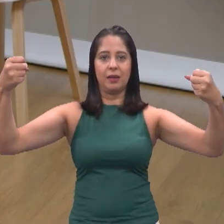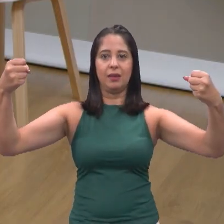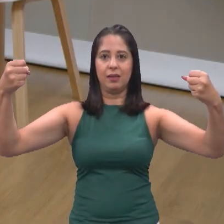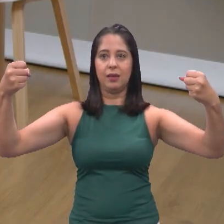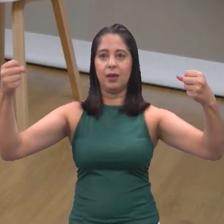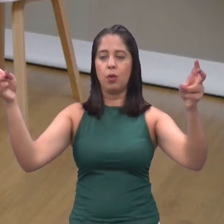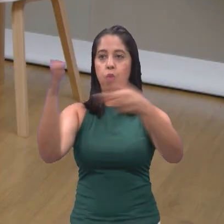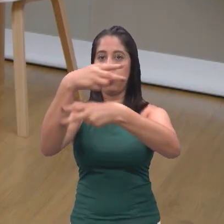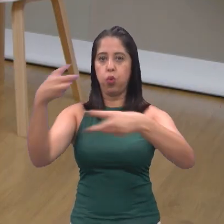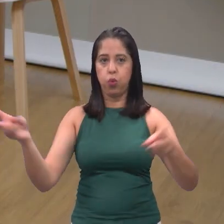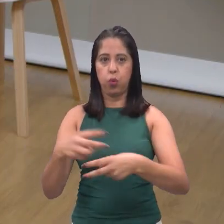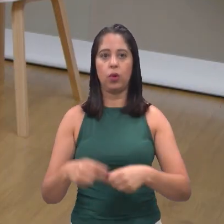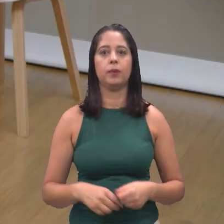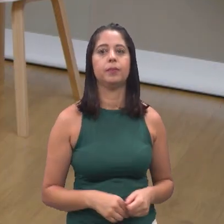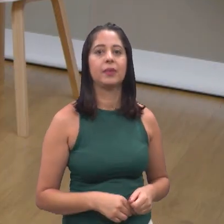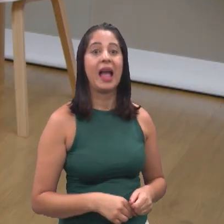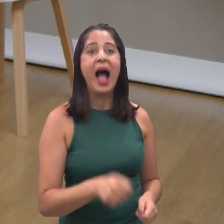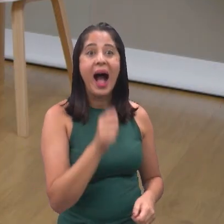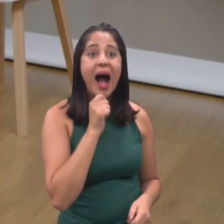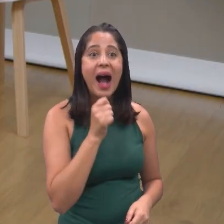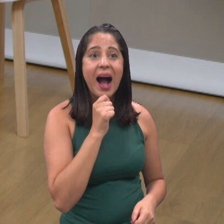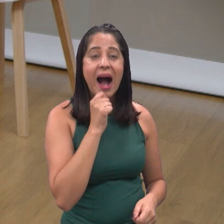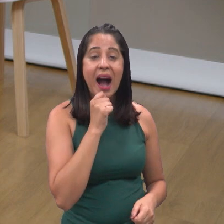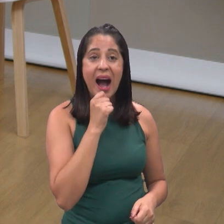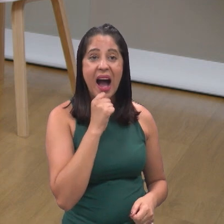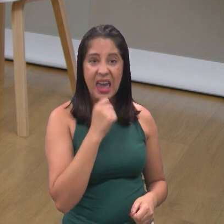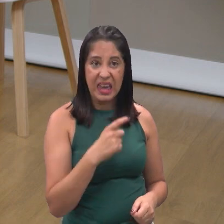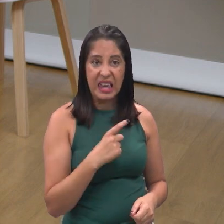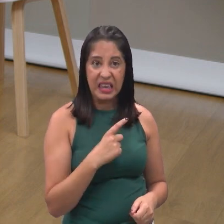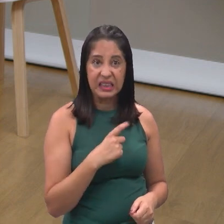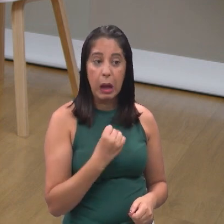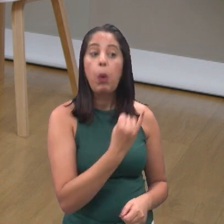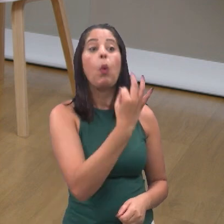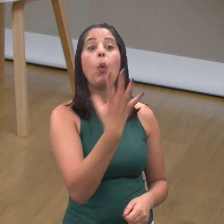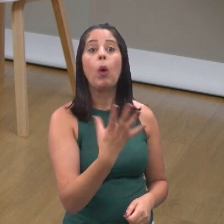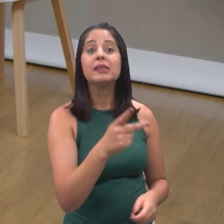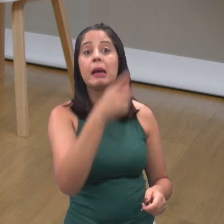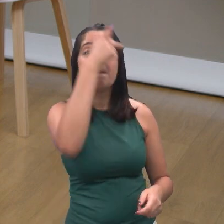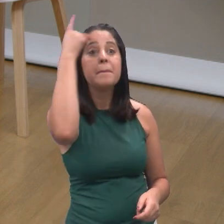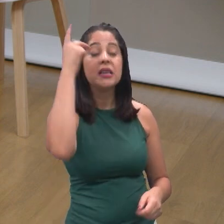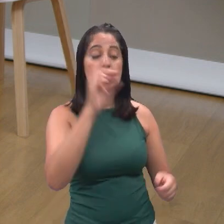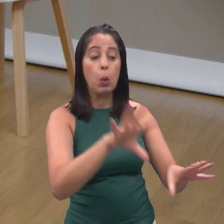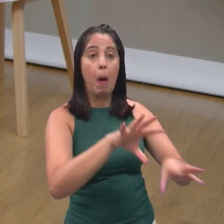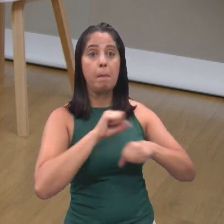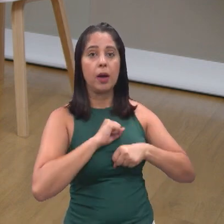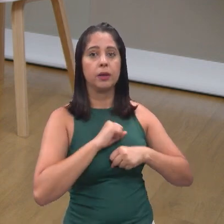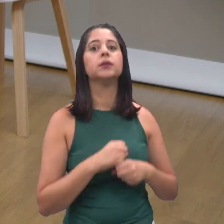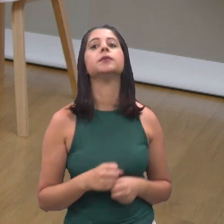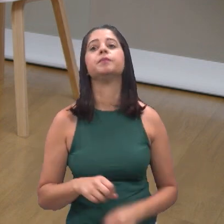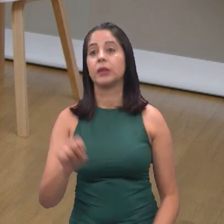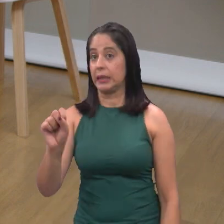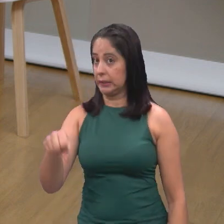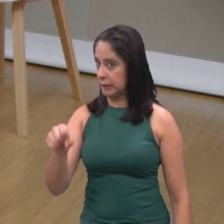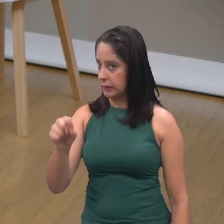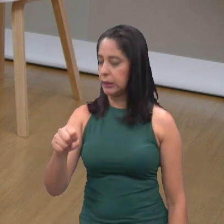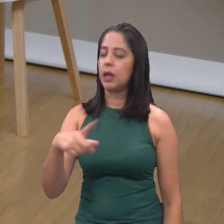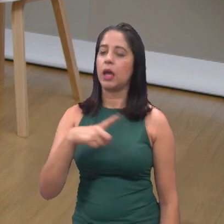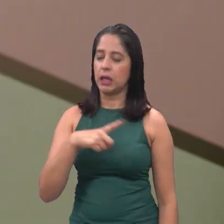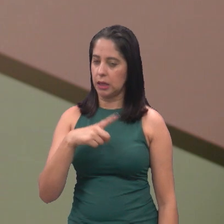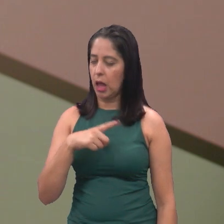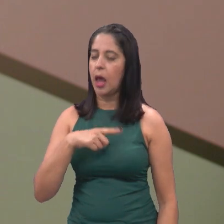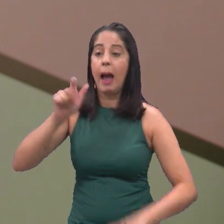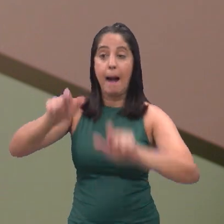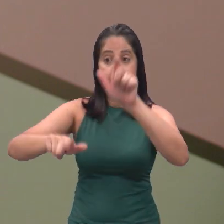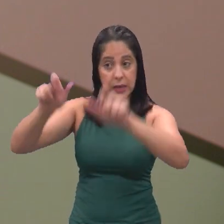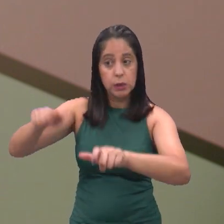Ainda tem bastante casos? Tem bastante caso. Então, assim, a influenza, principalmente, tem a época sazonal dela, que começa